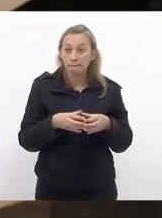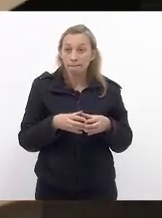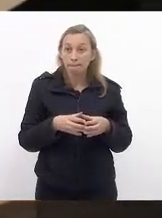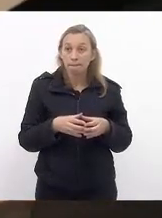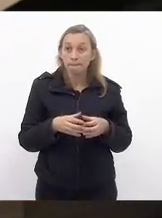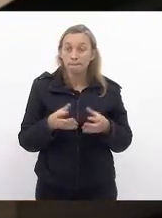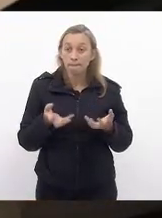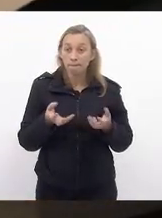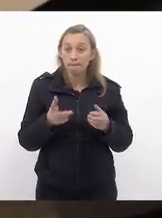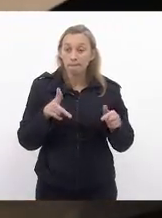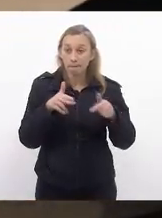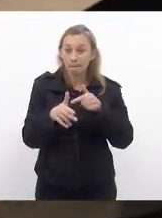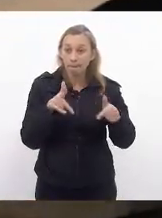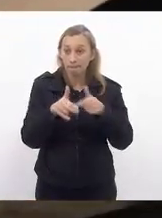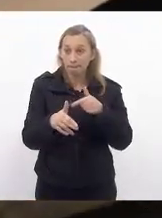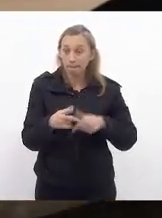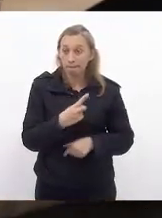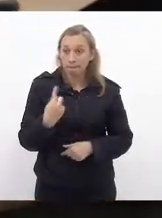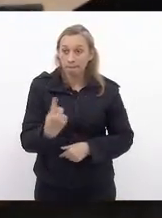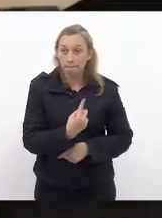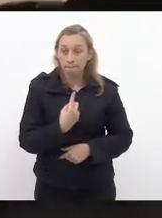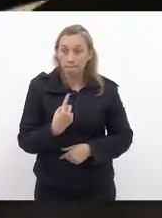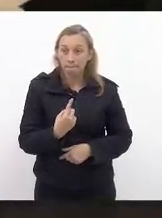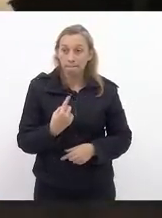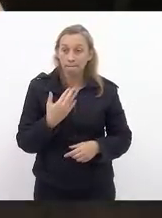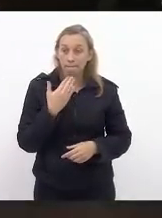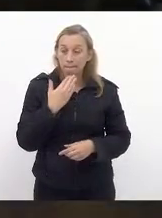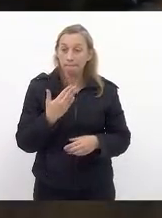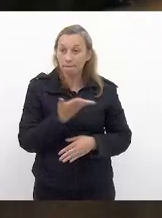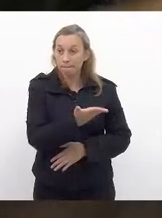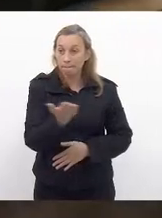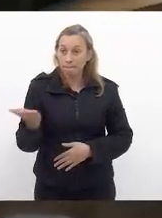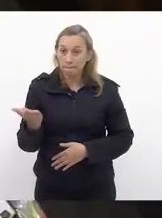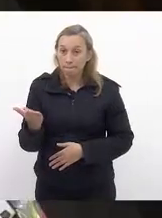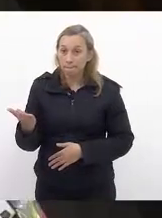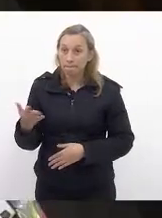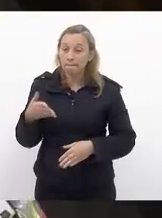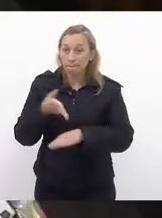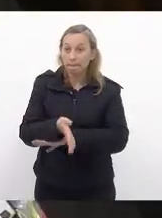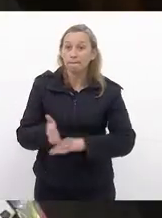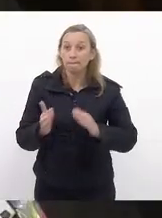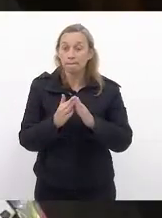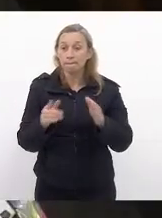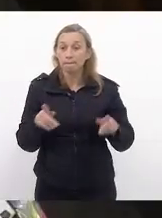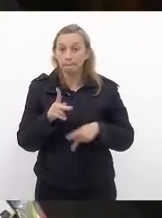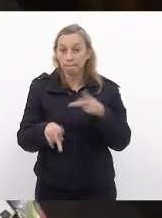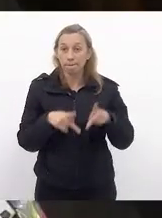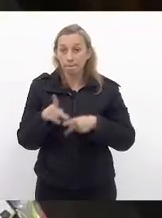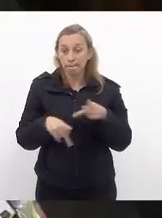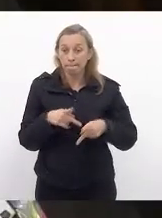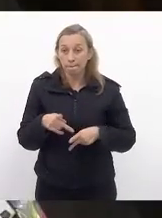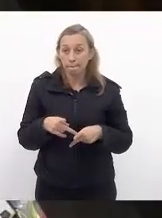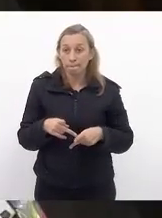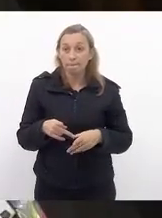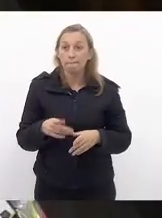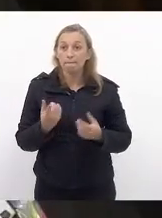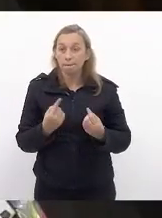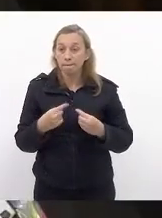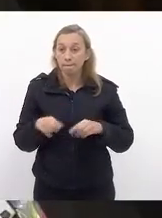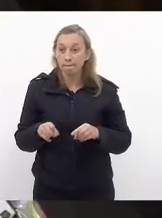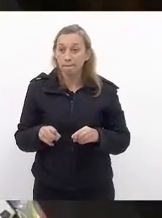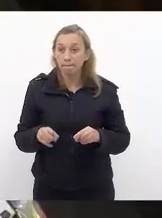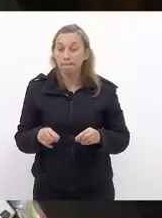toda forma nos atrapalhar nos impedir impedindo que os senhores e senhoras ingressassem na casa do Povo tentaram obstruir